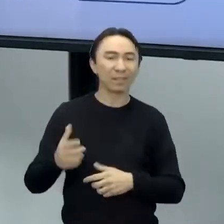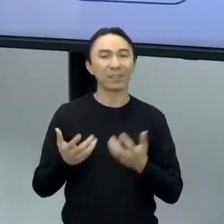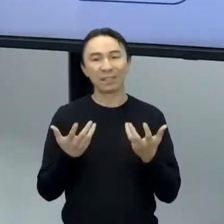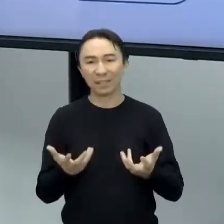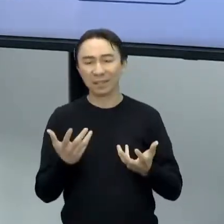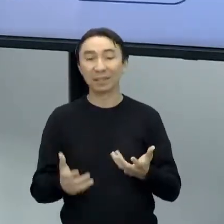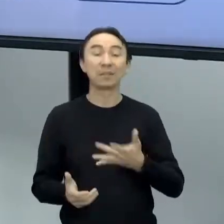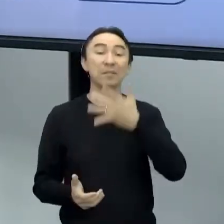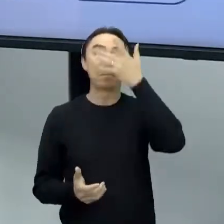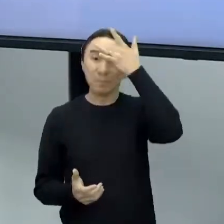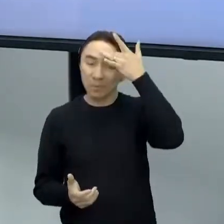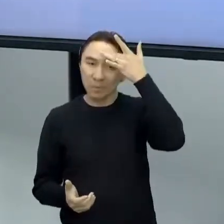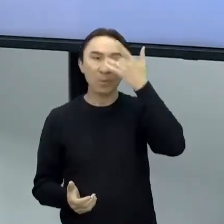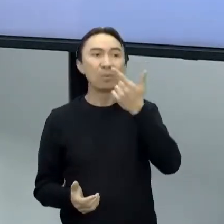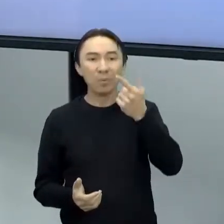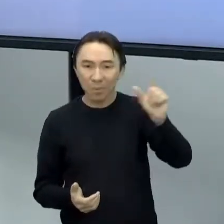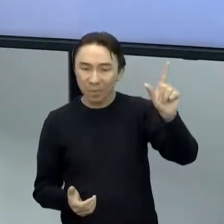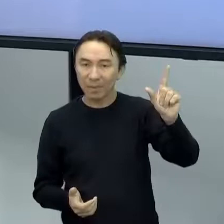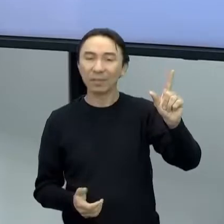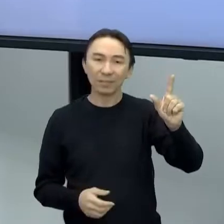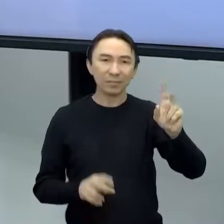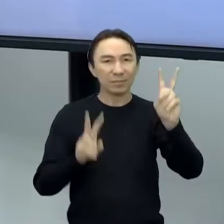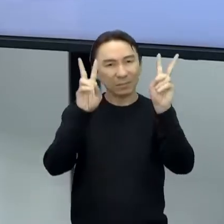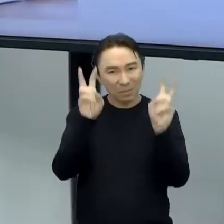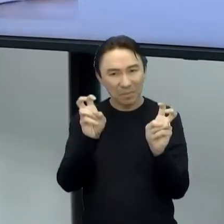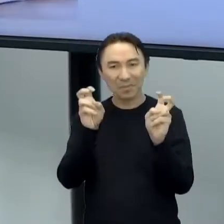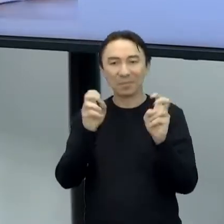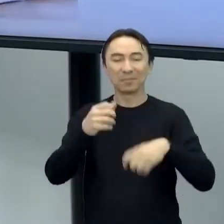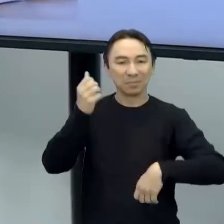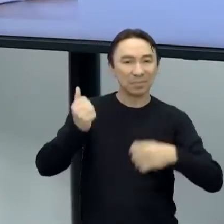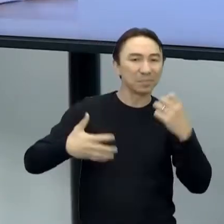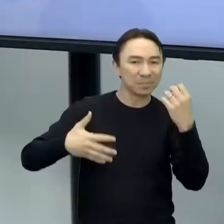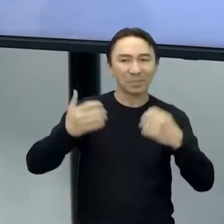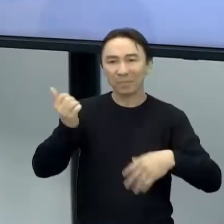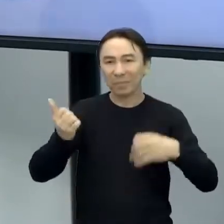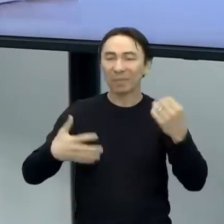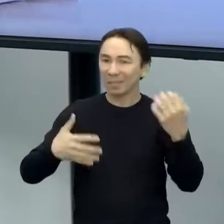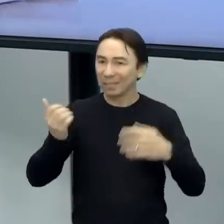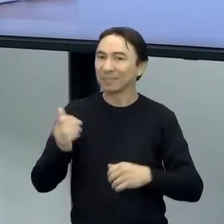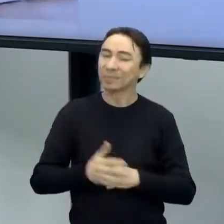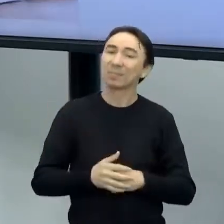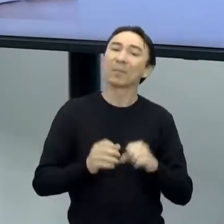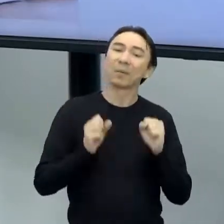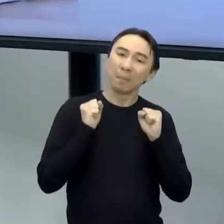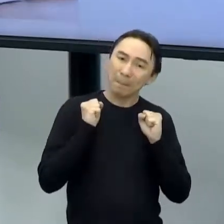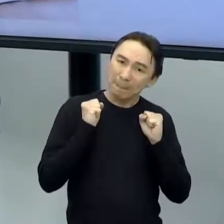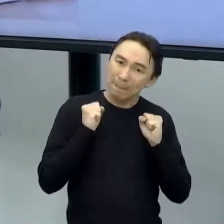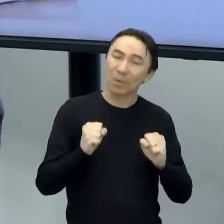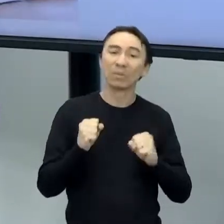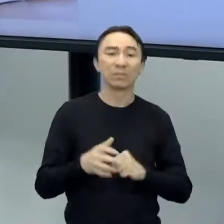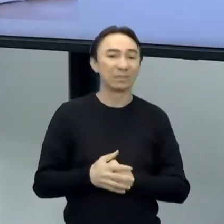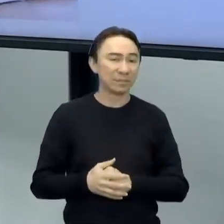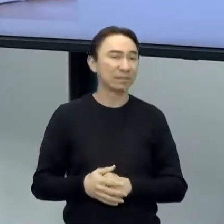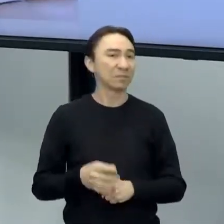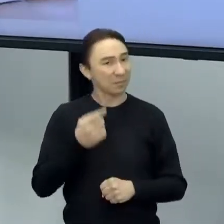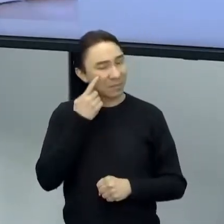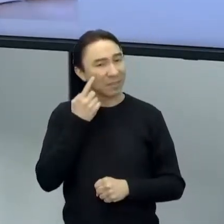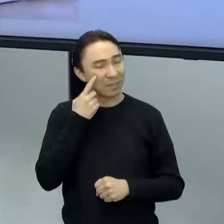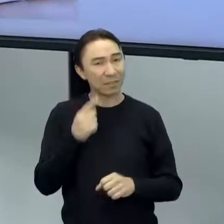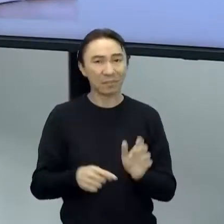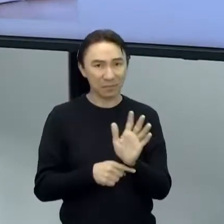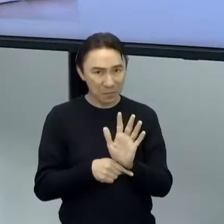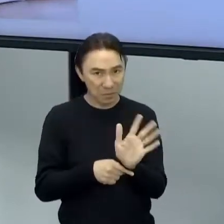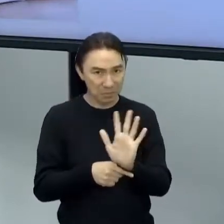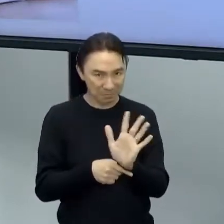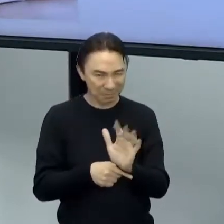falando sobre esse tema, poderá verificar, analisar esse vídeo.